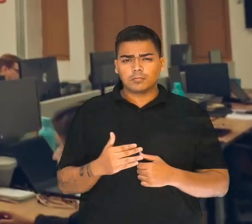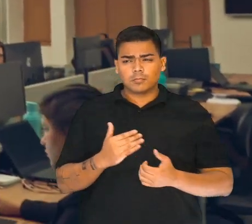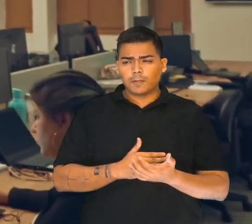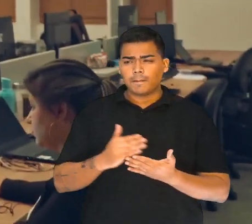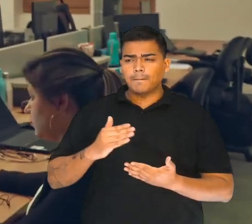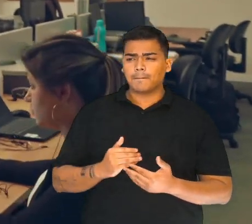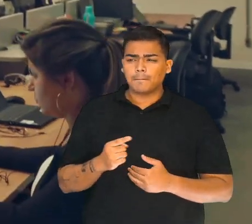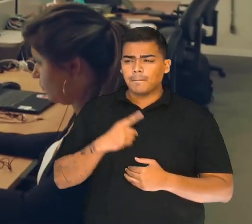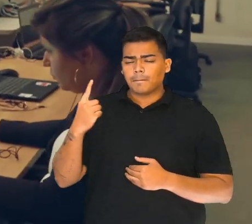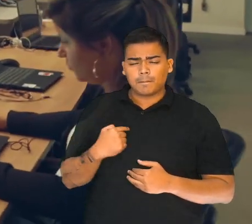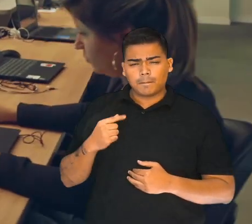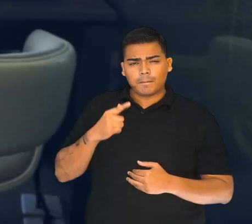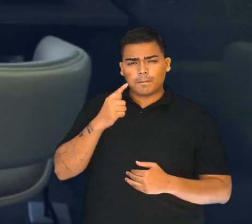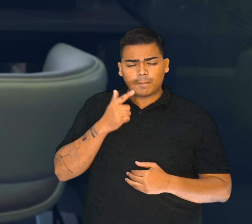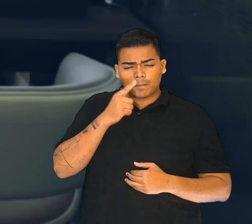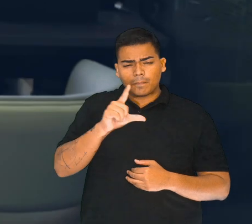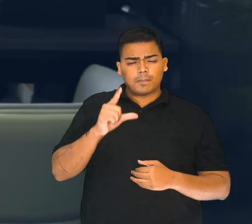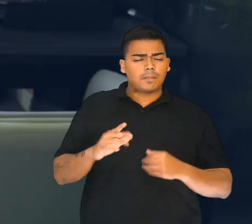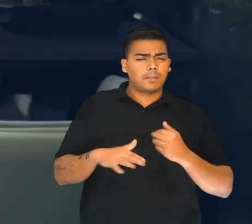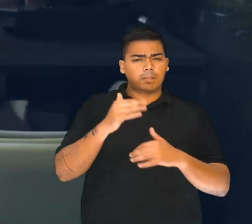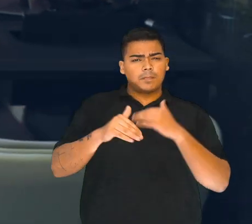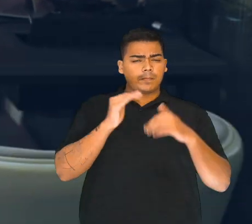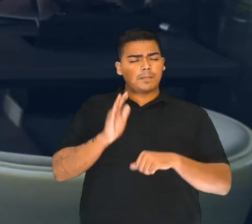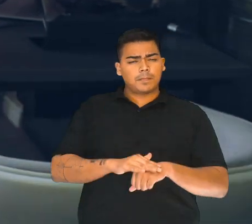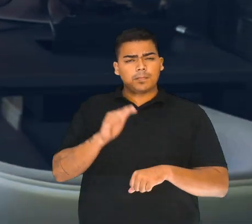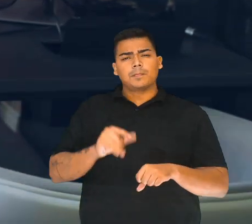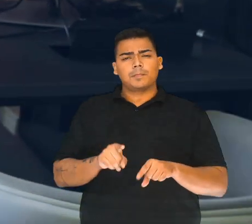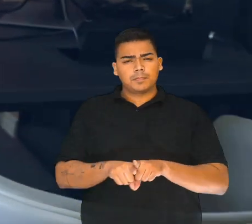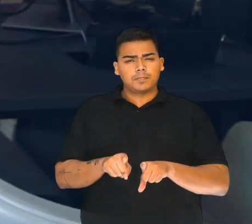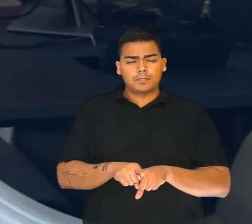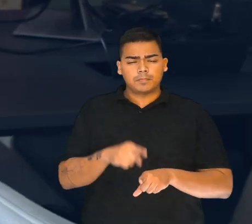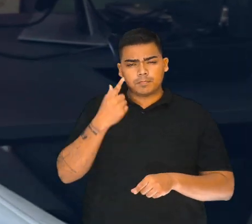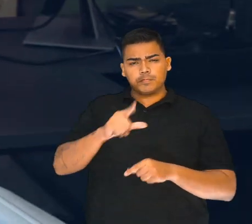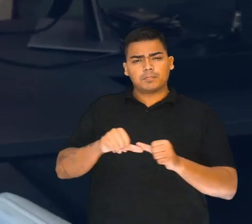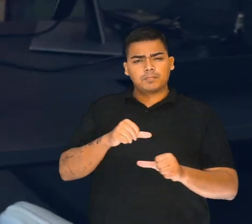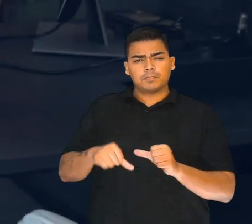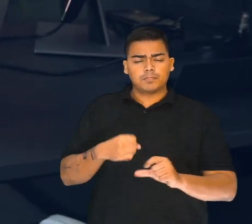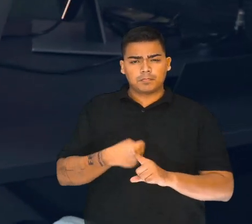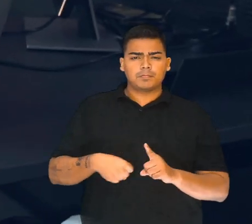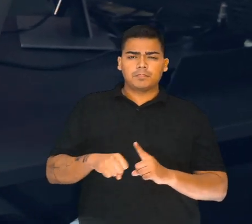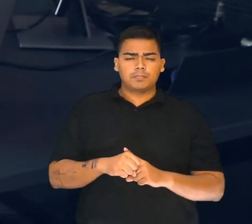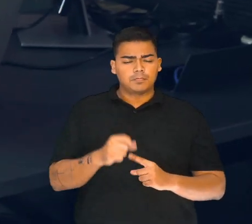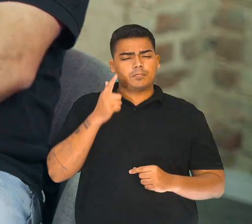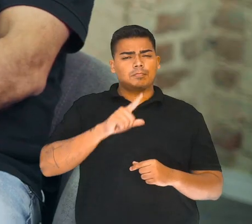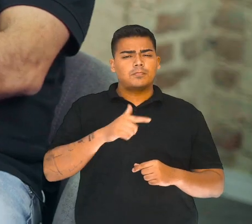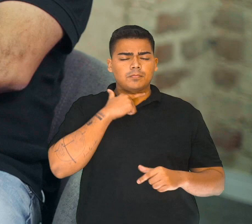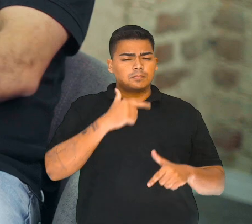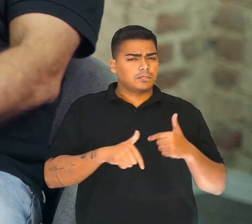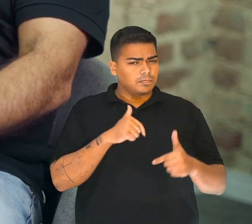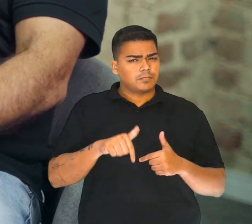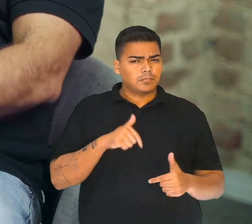e o tamanho que a Insole virou, o seu maior prazer hoje é o quanto a gente cresce mais e o quanto a gente pode impactar mais a sociedade. Né,